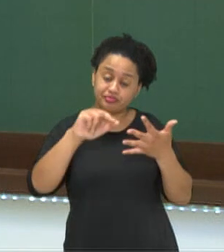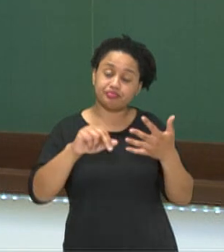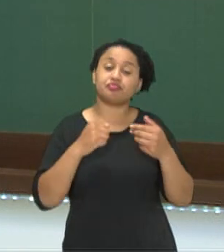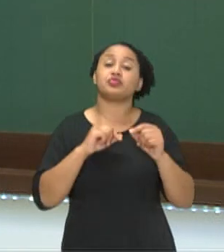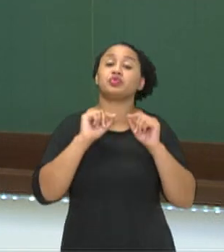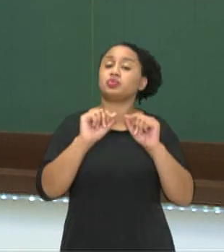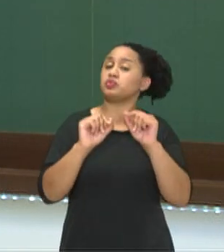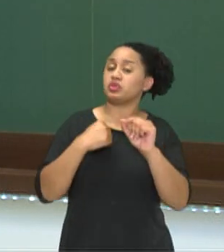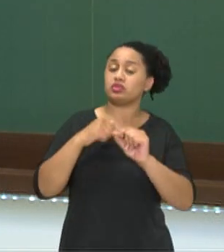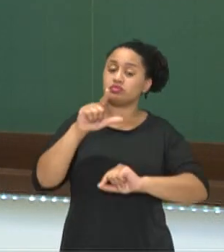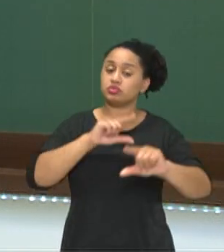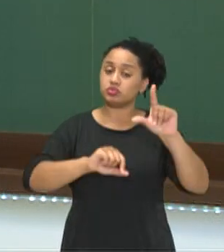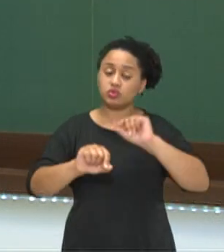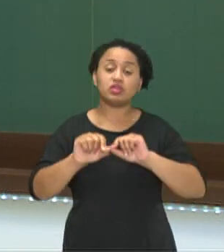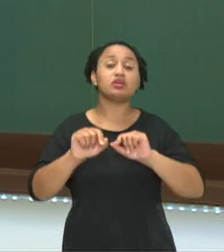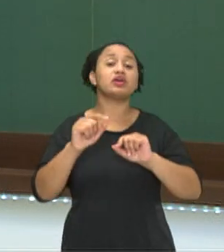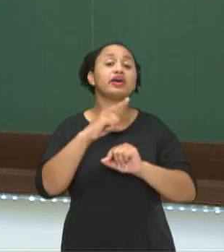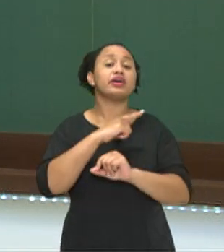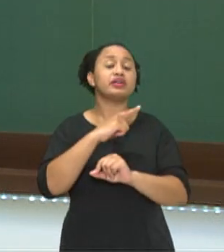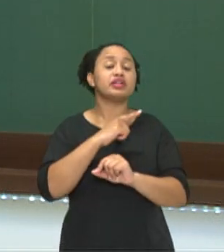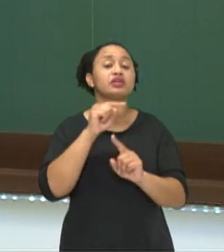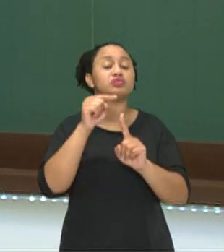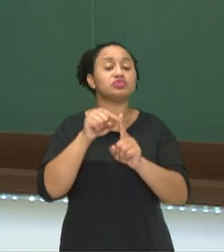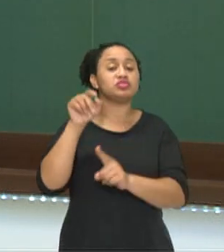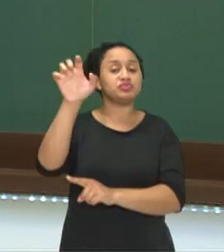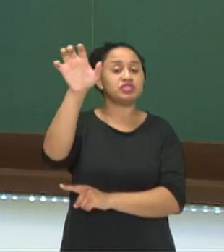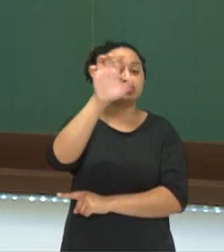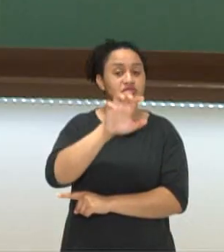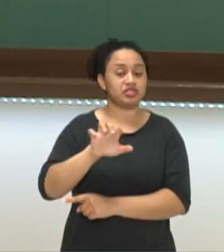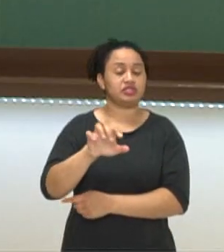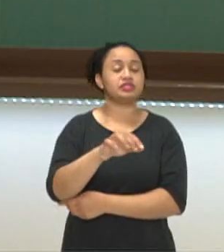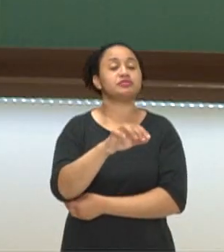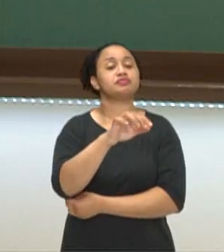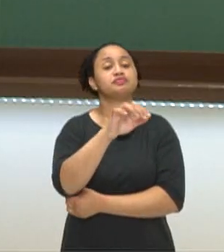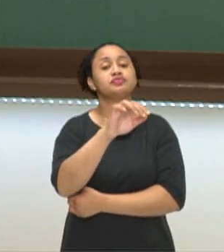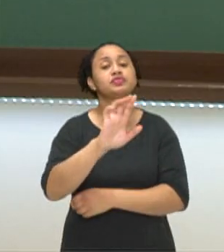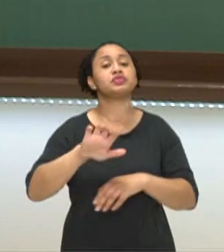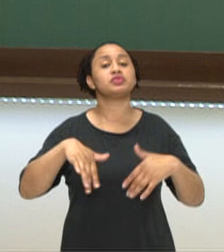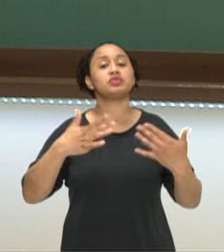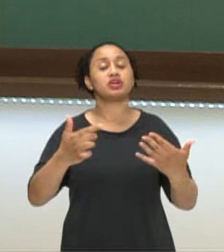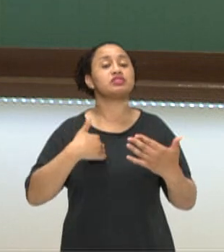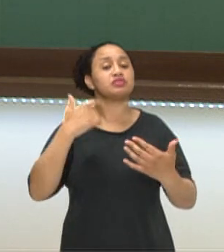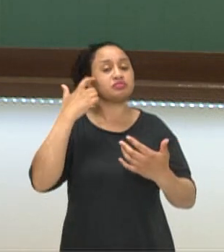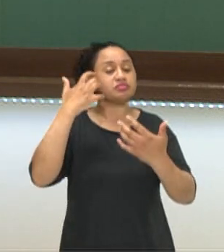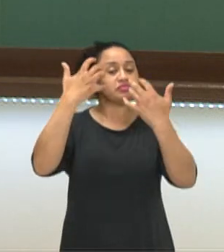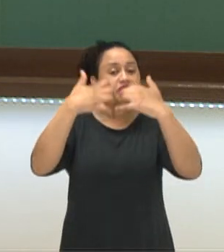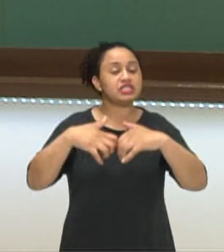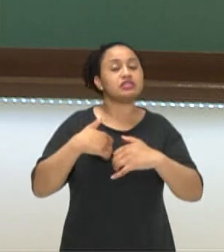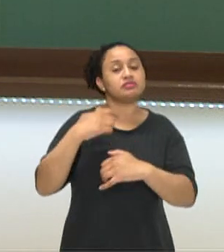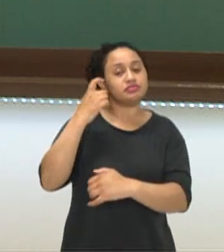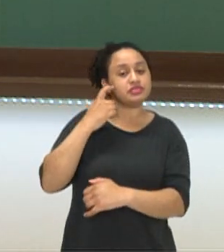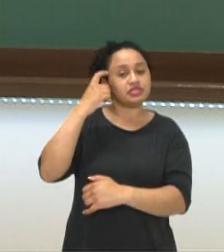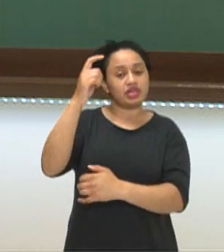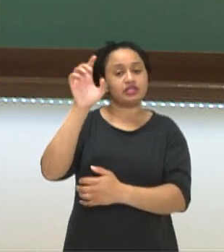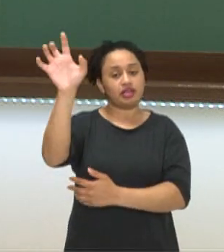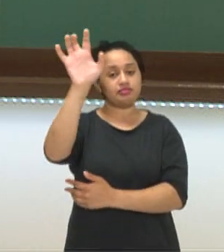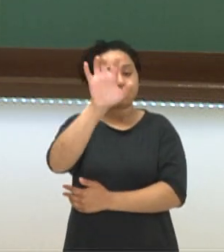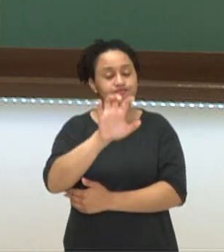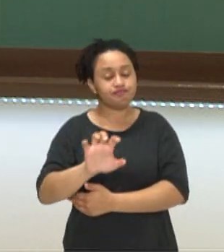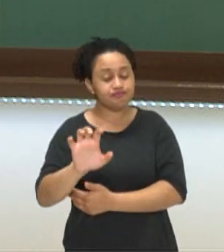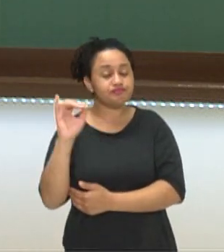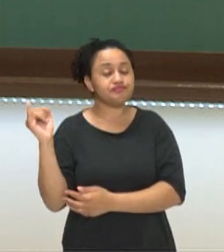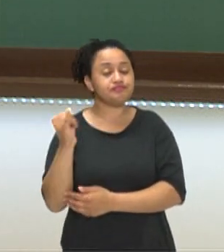critério que for estabelecido, nós vamos ter uma regionalização. Quando a gente pensa na ideia de regionalização, é